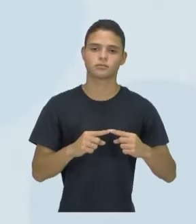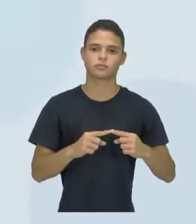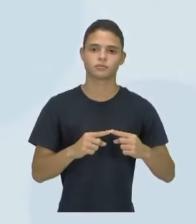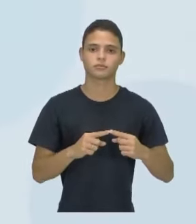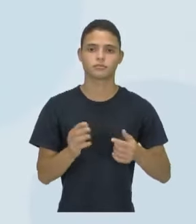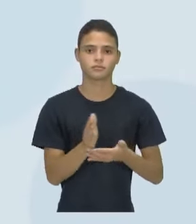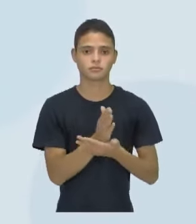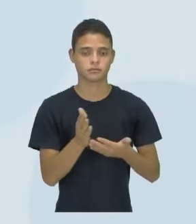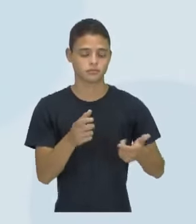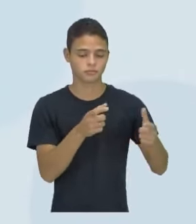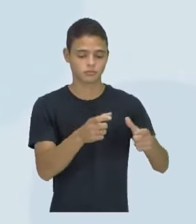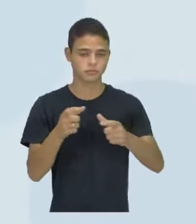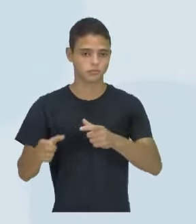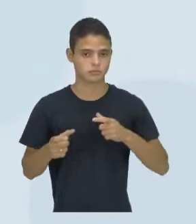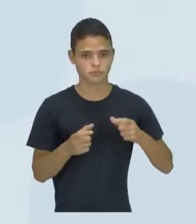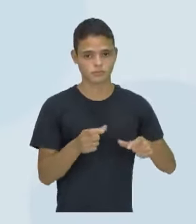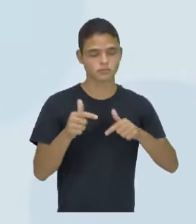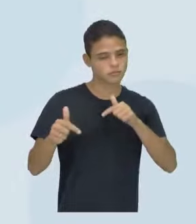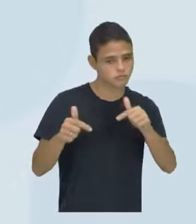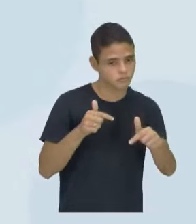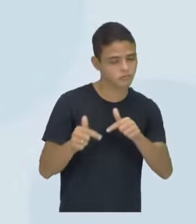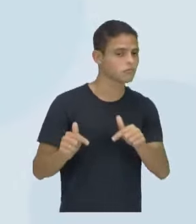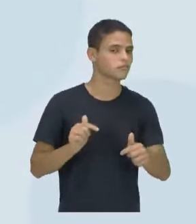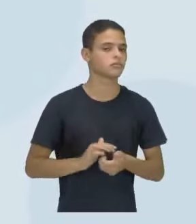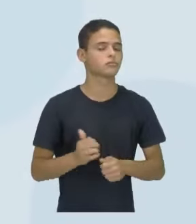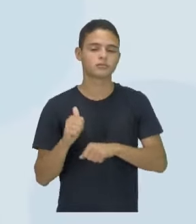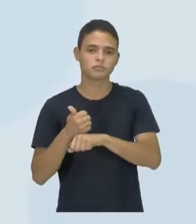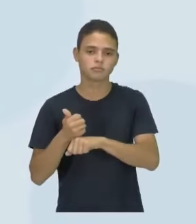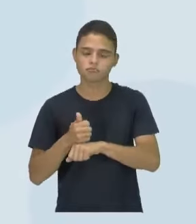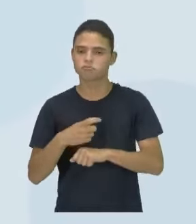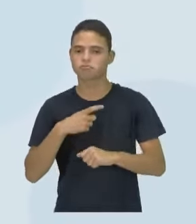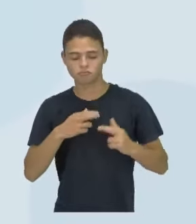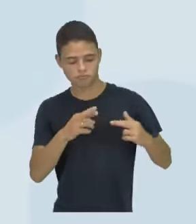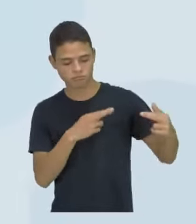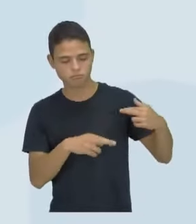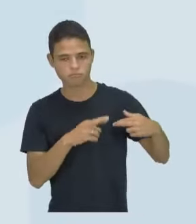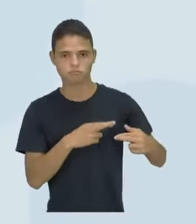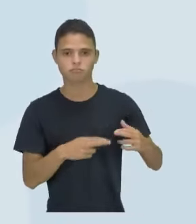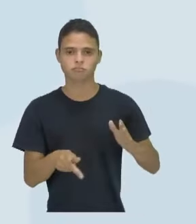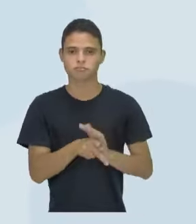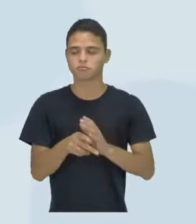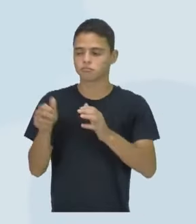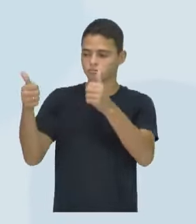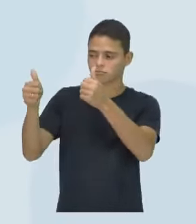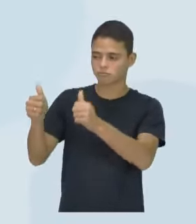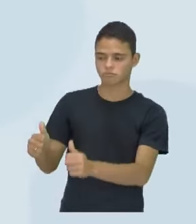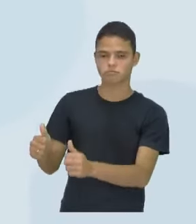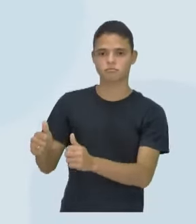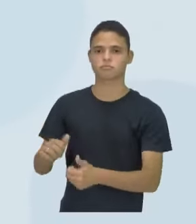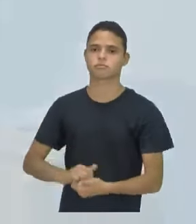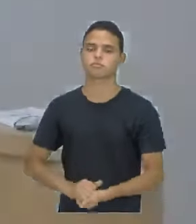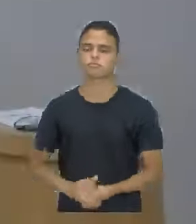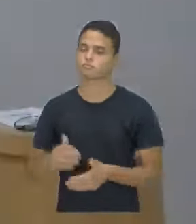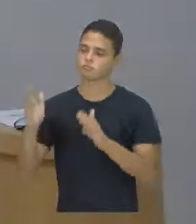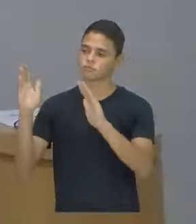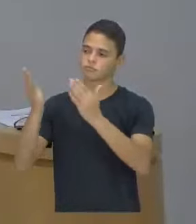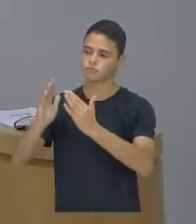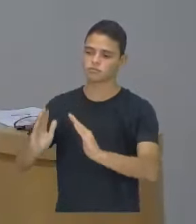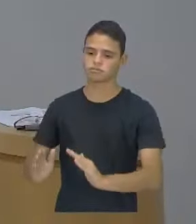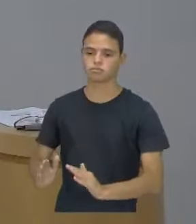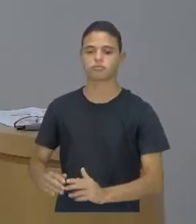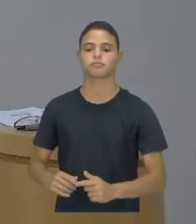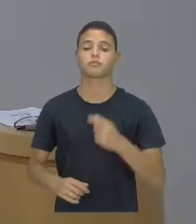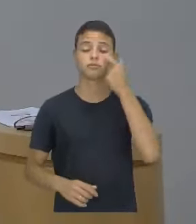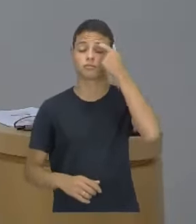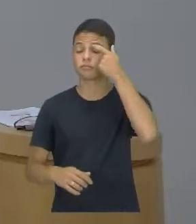as ocupações ou os empregos, as profissões que se relacionam aos desastres naturais. That's it, porque o que a gente viu na aula